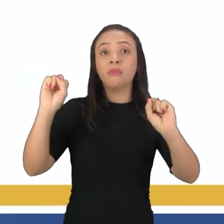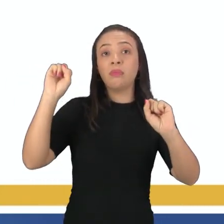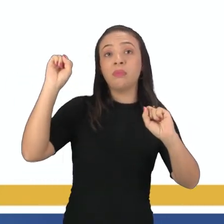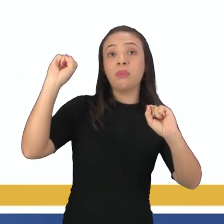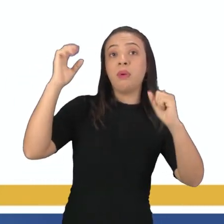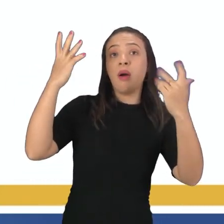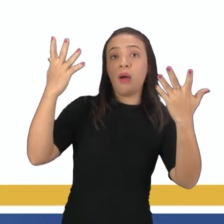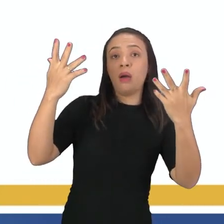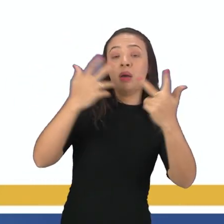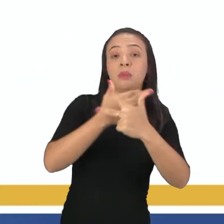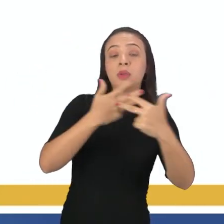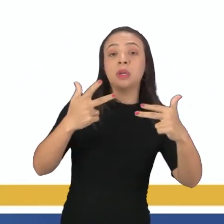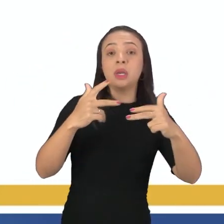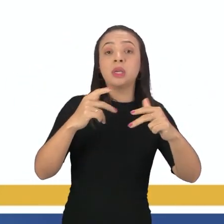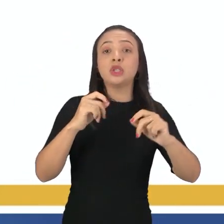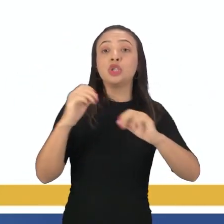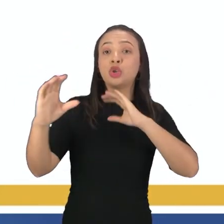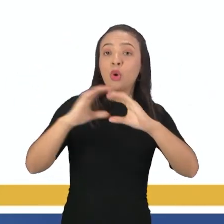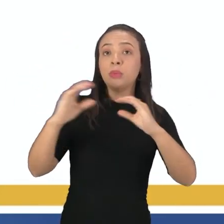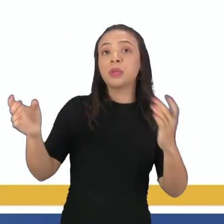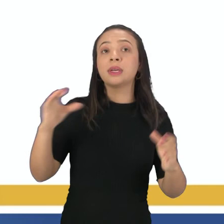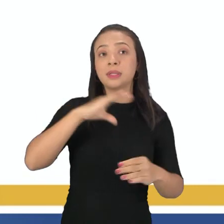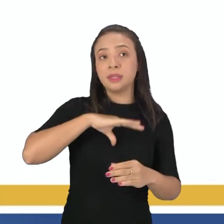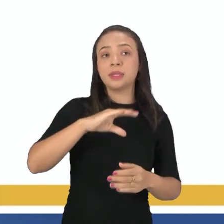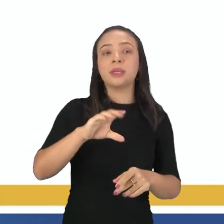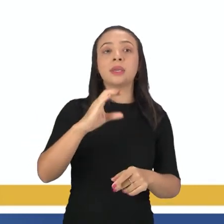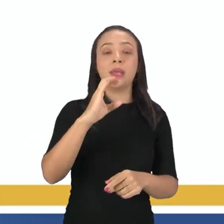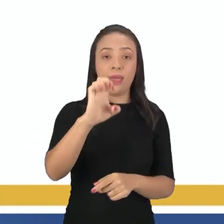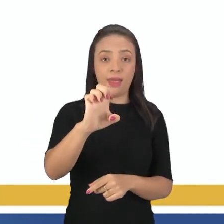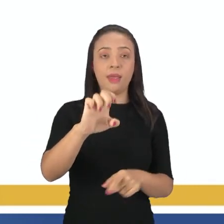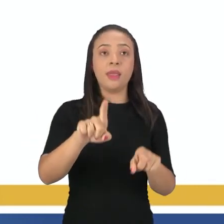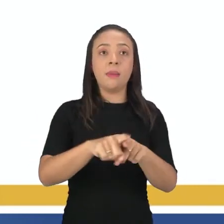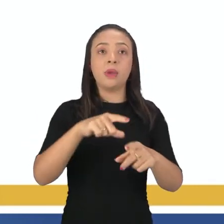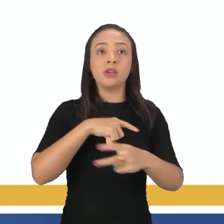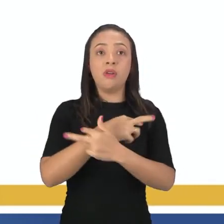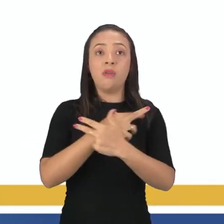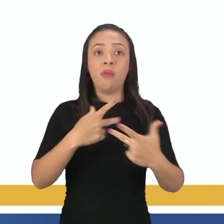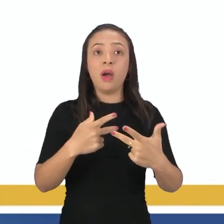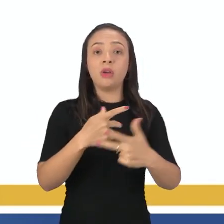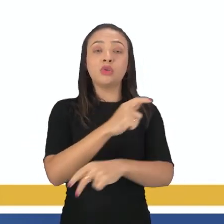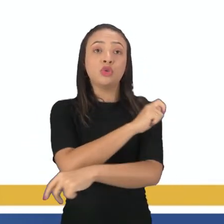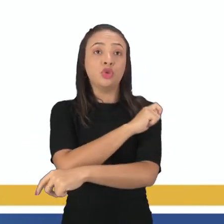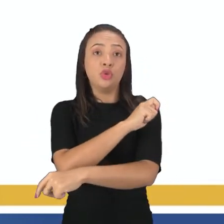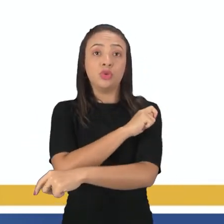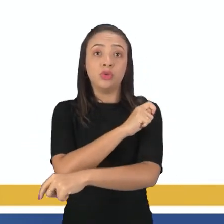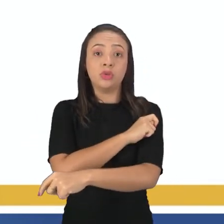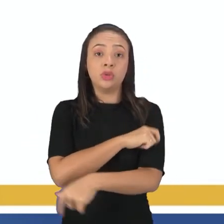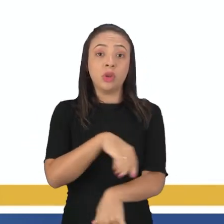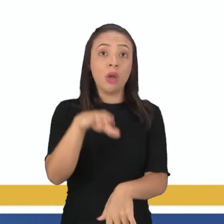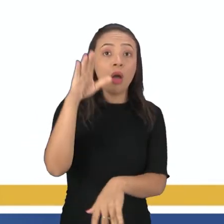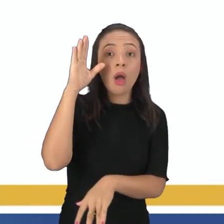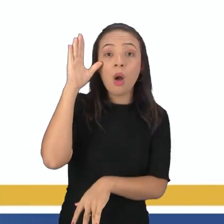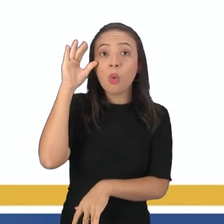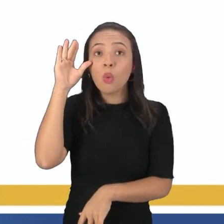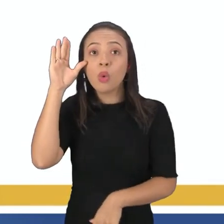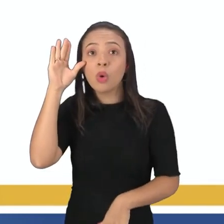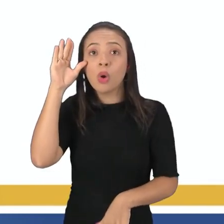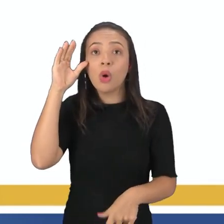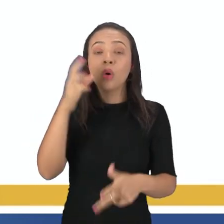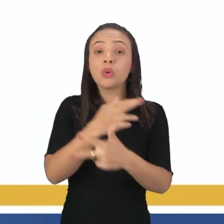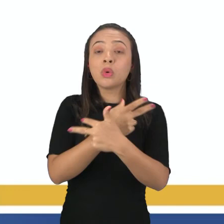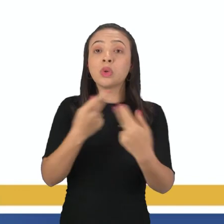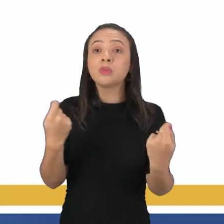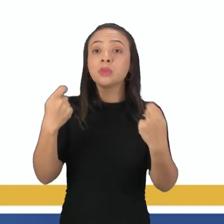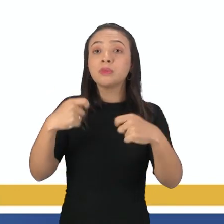cidade. E. Haviam poucos estudantes interessados em meios de comunicação do passado. Qual a